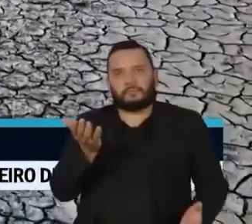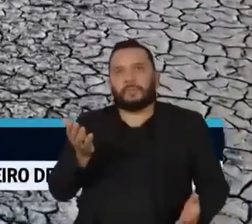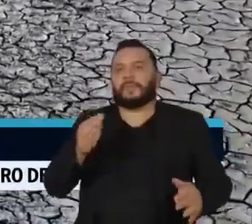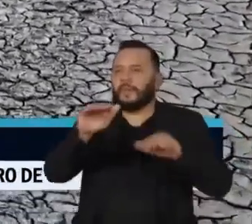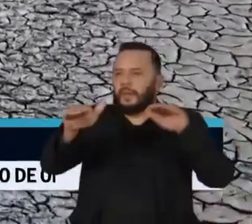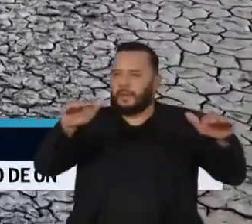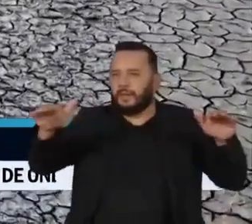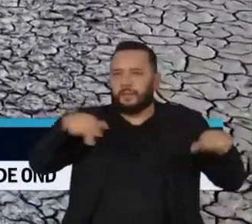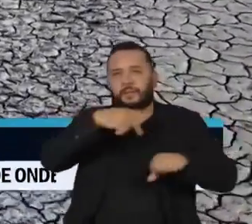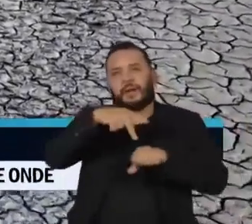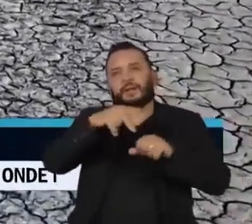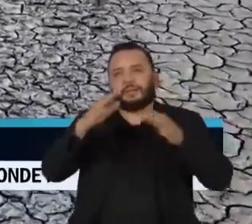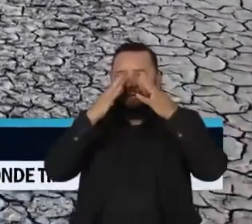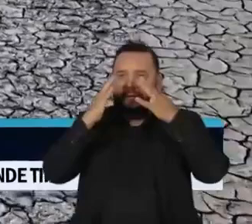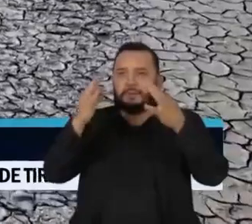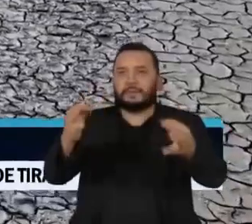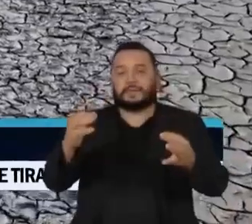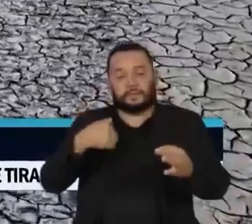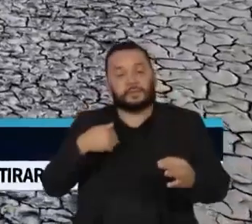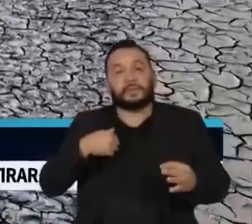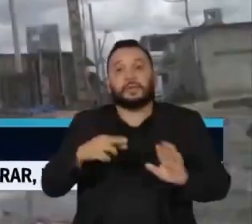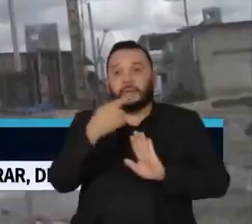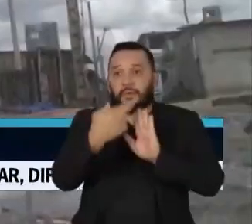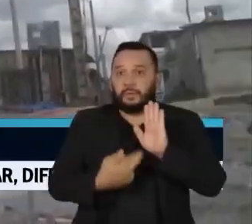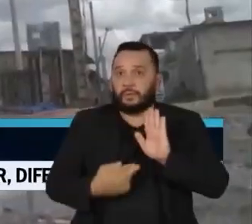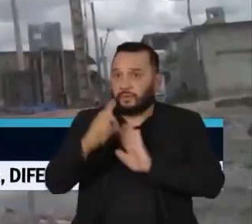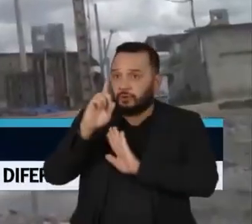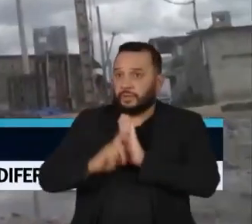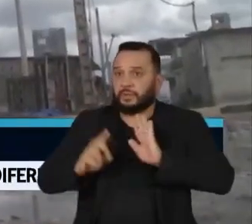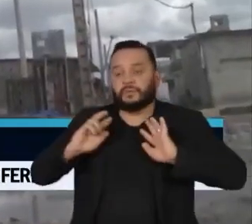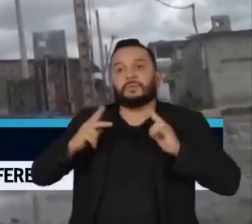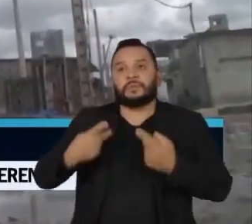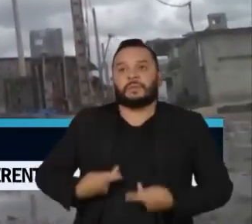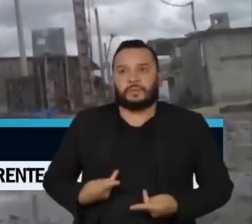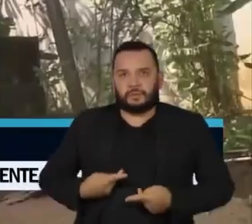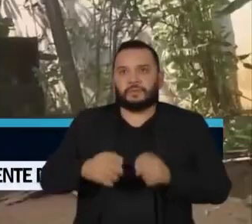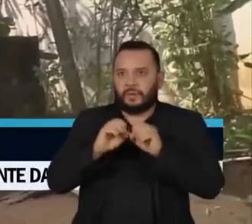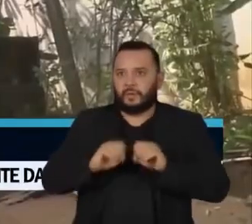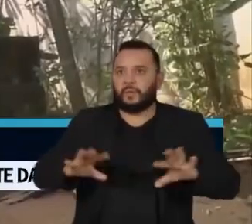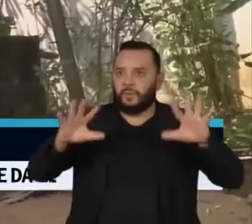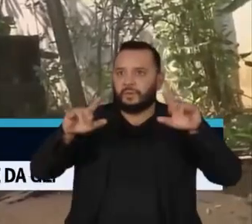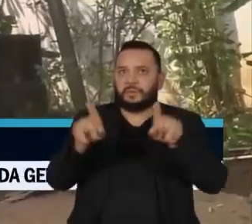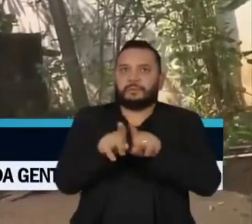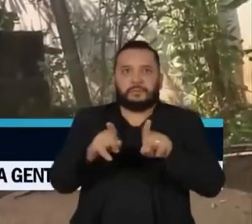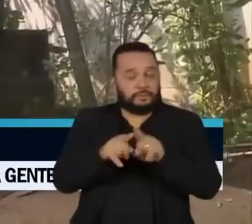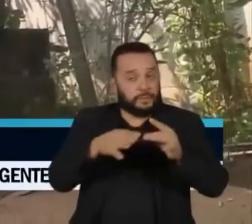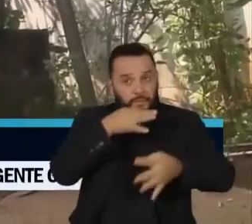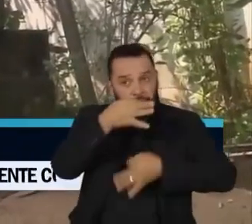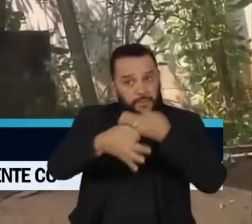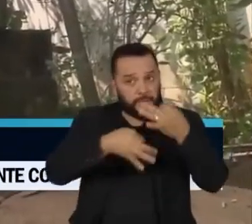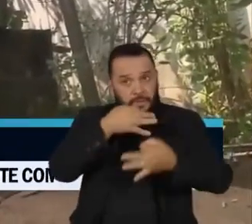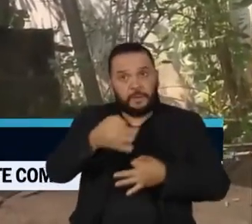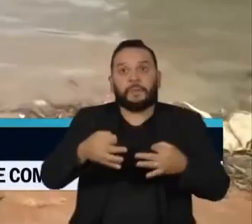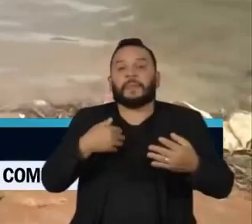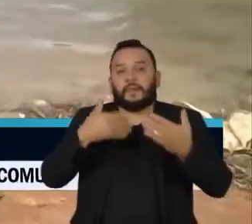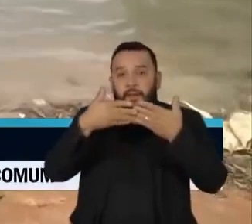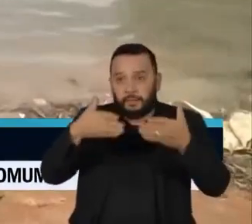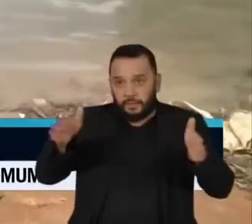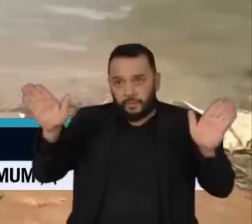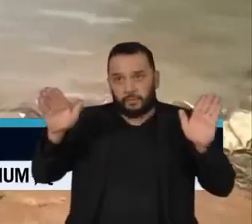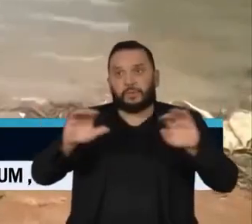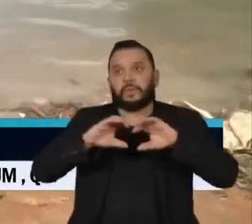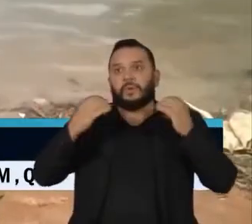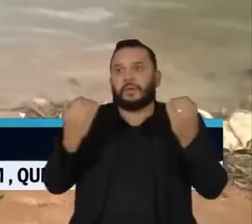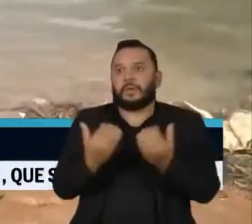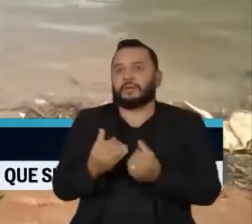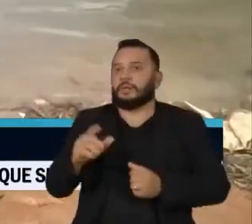internacional. Os relatores de direitos humanos da Organização das Nações Unidas também se manifestaram na abertura do evento, lembrando que